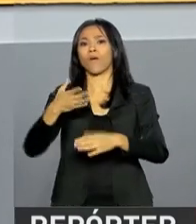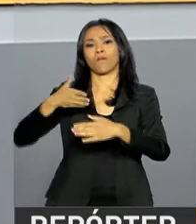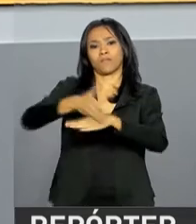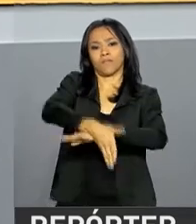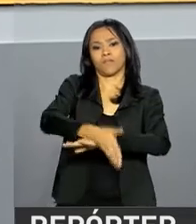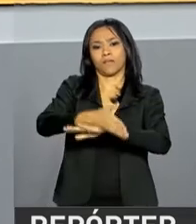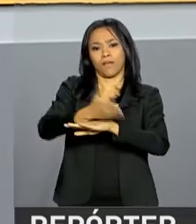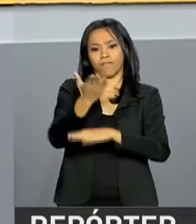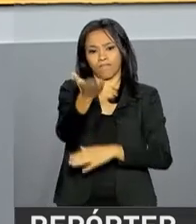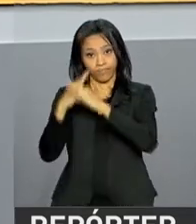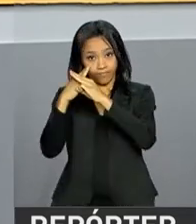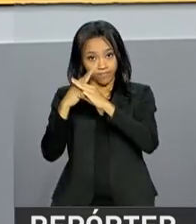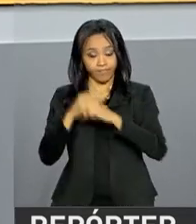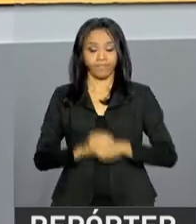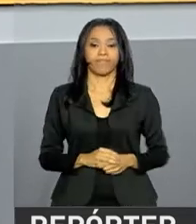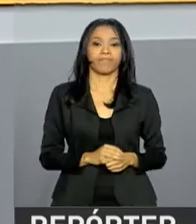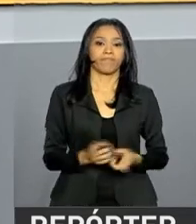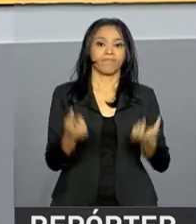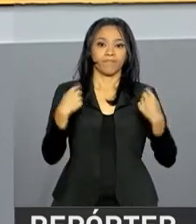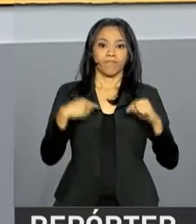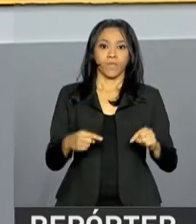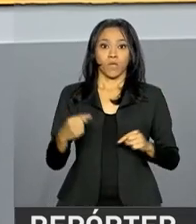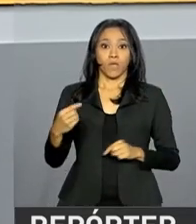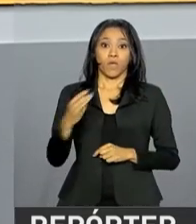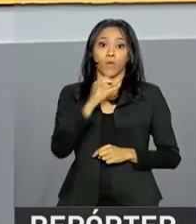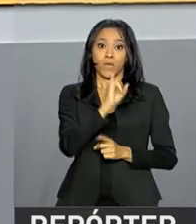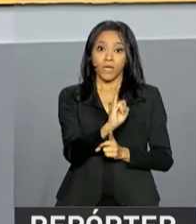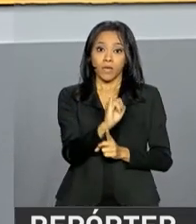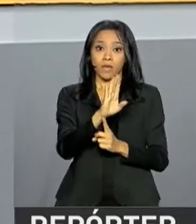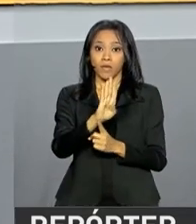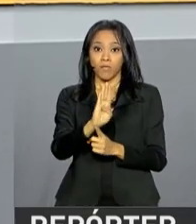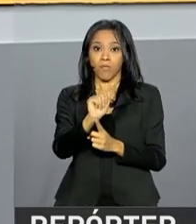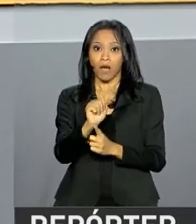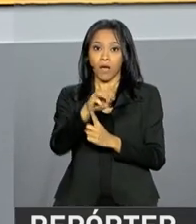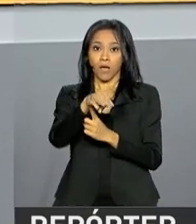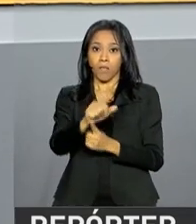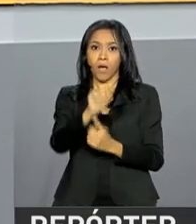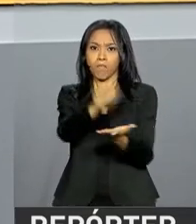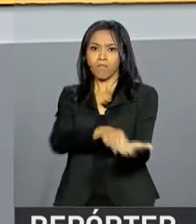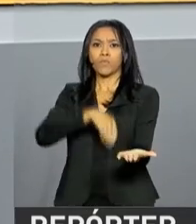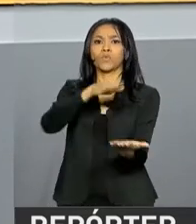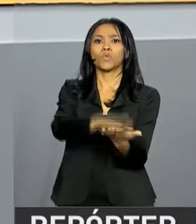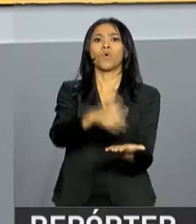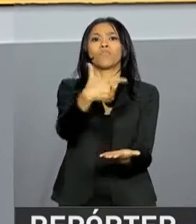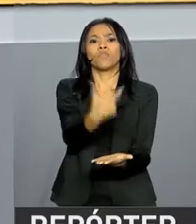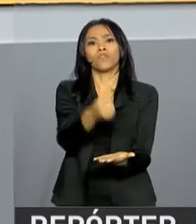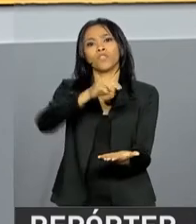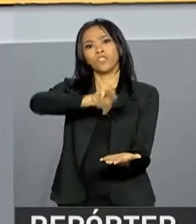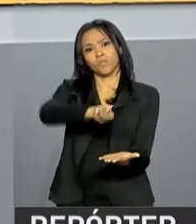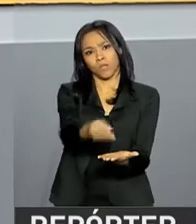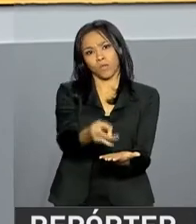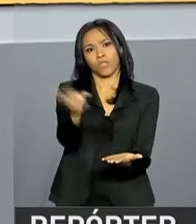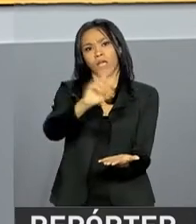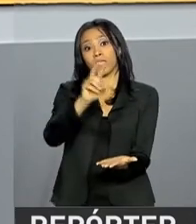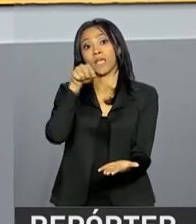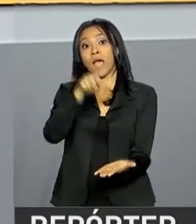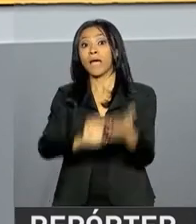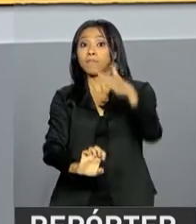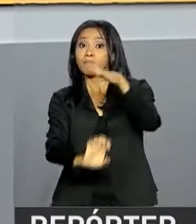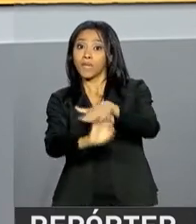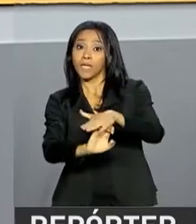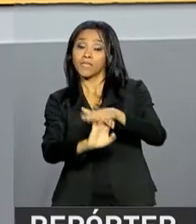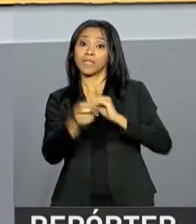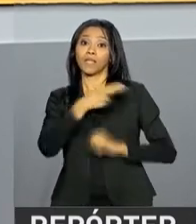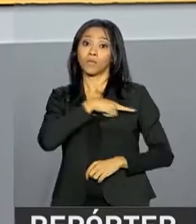da receita federal o ibama multou em 20 milhões de reais a mineradora norueguesa hydronorth embargou